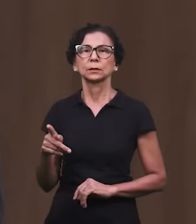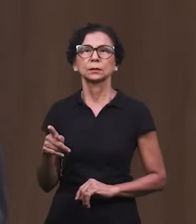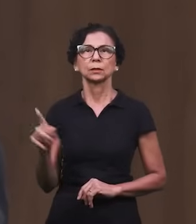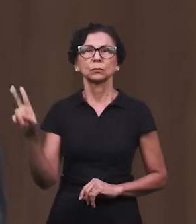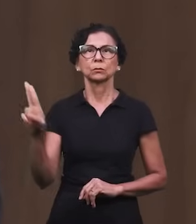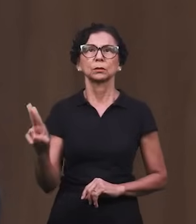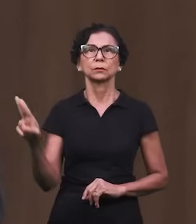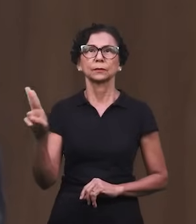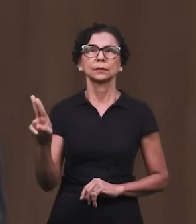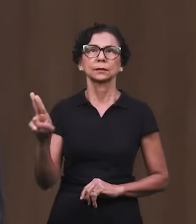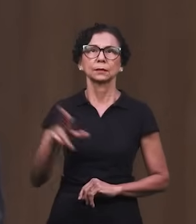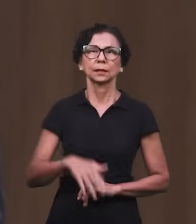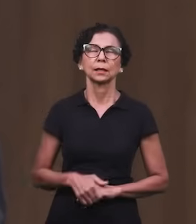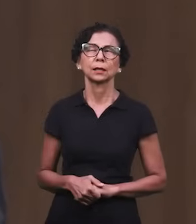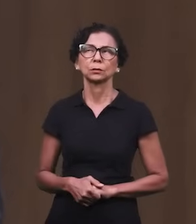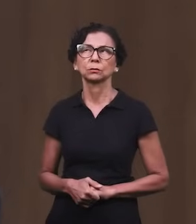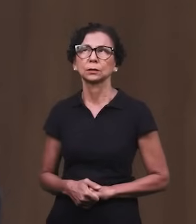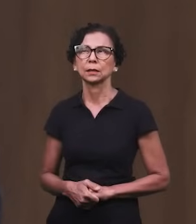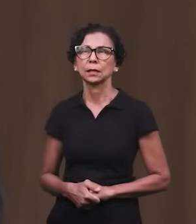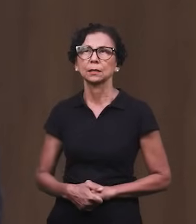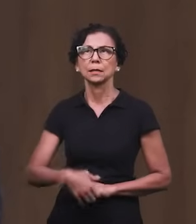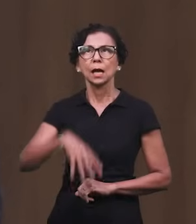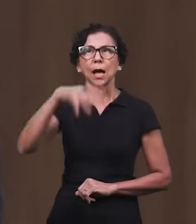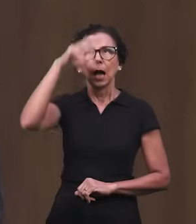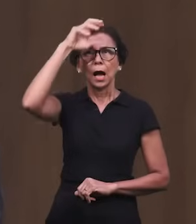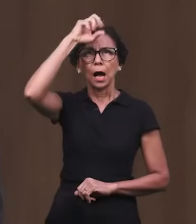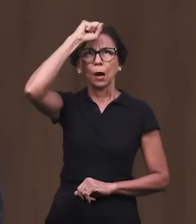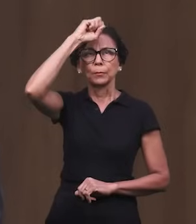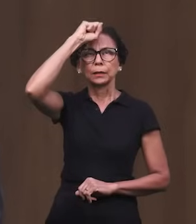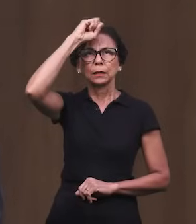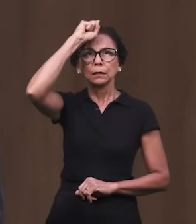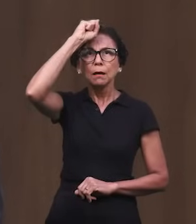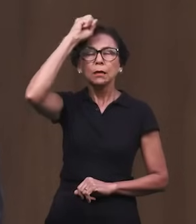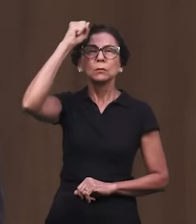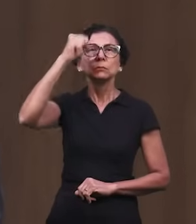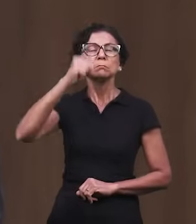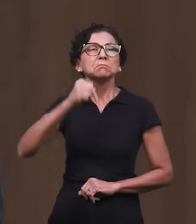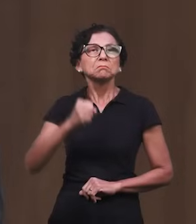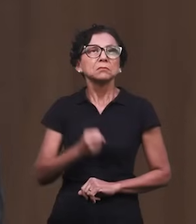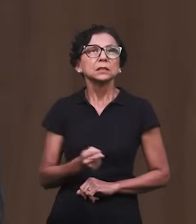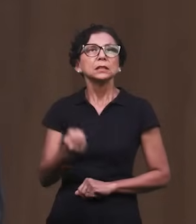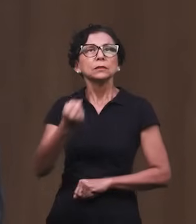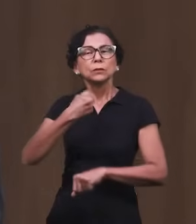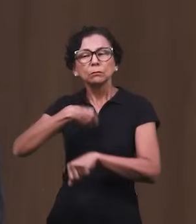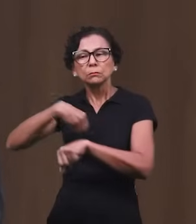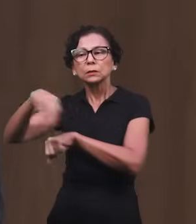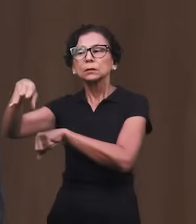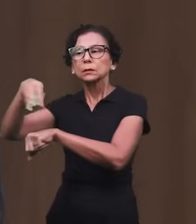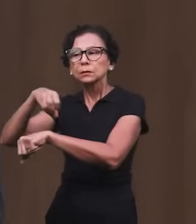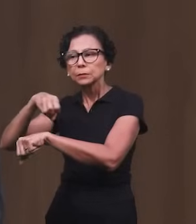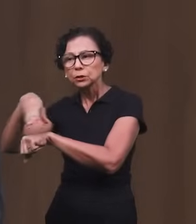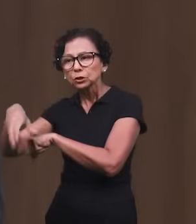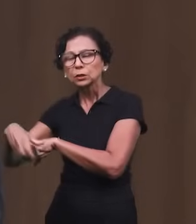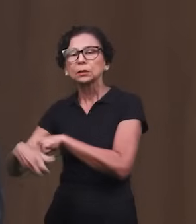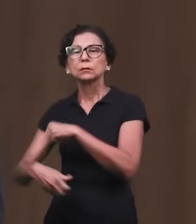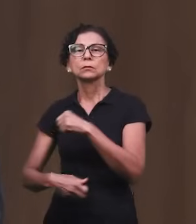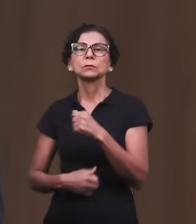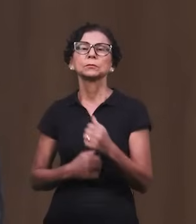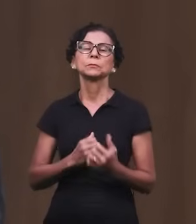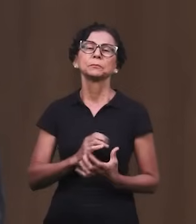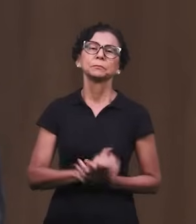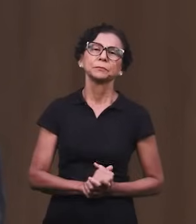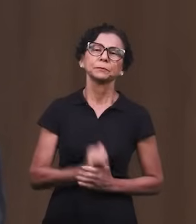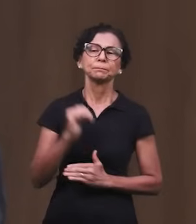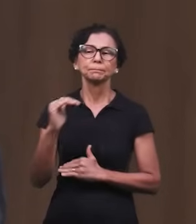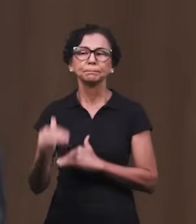a pouco, se aperfeiçoando, né? Então, o que eu diria é o seguinte, é que nós temos que entender